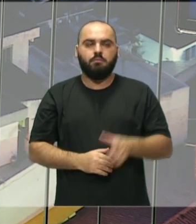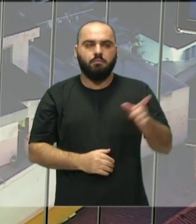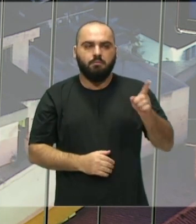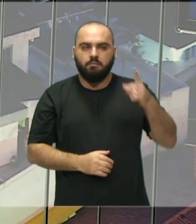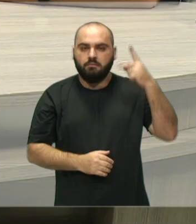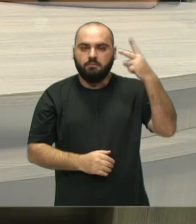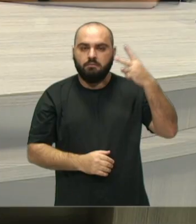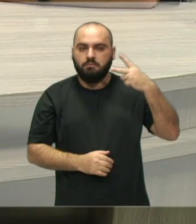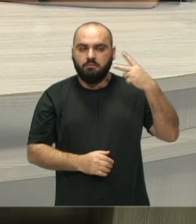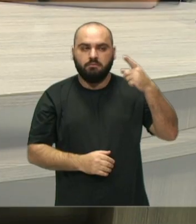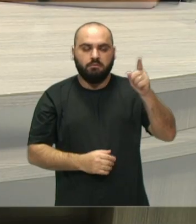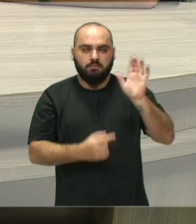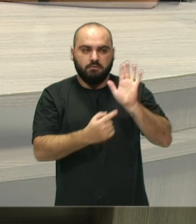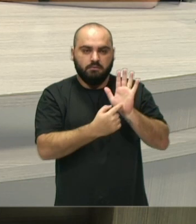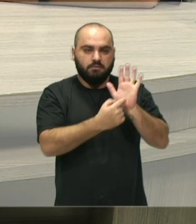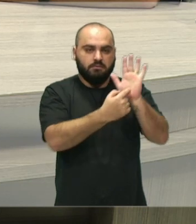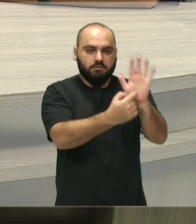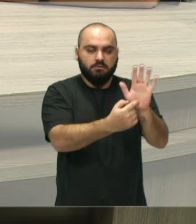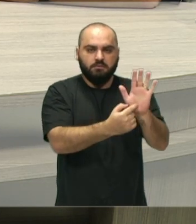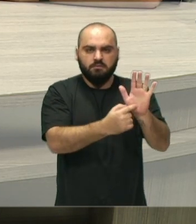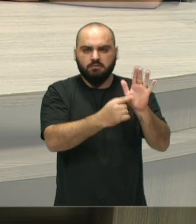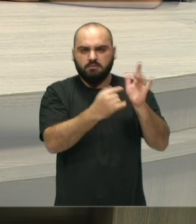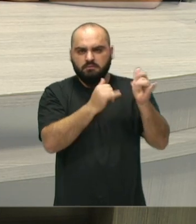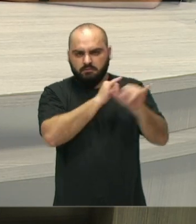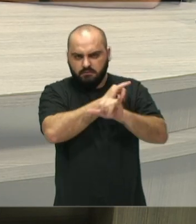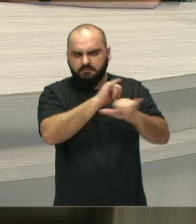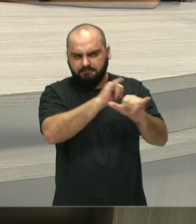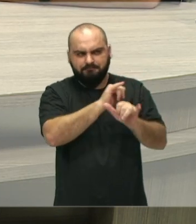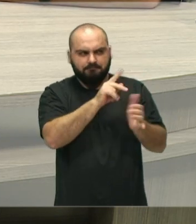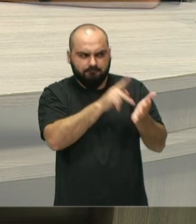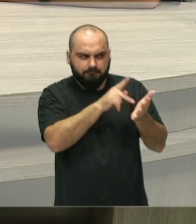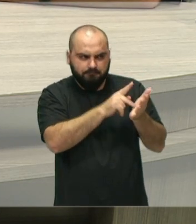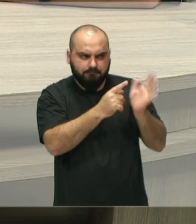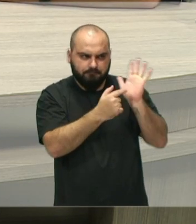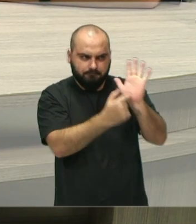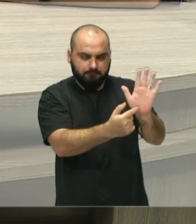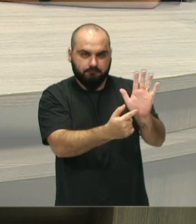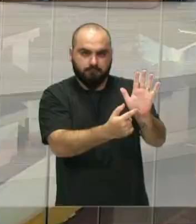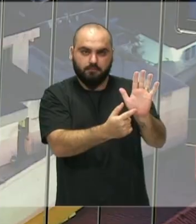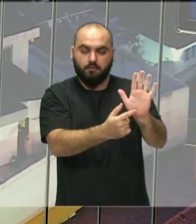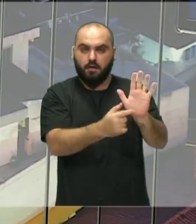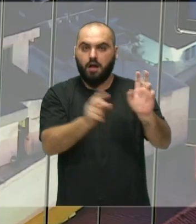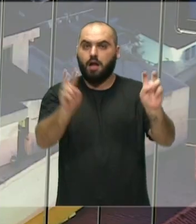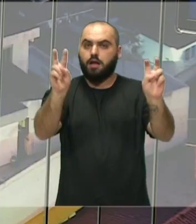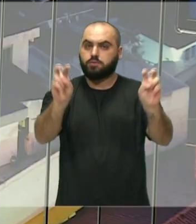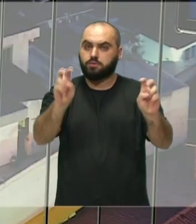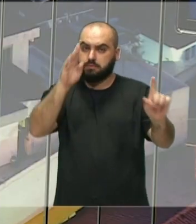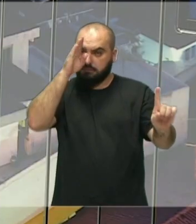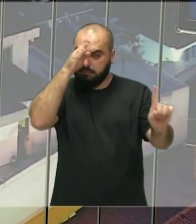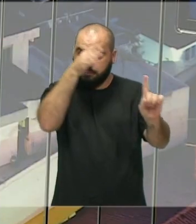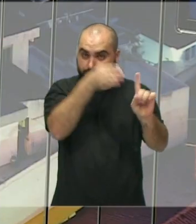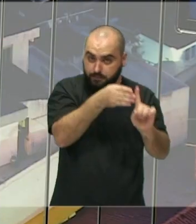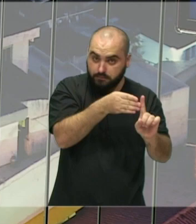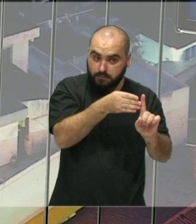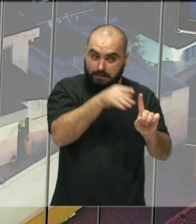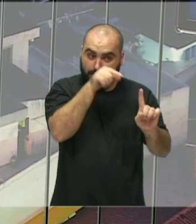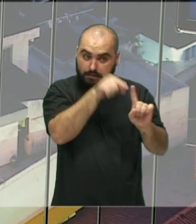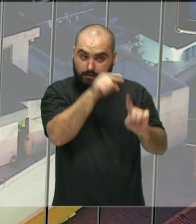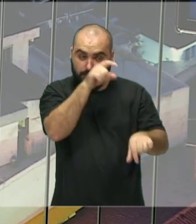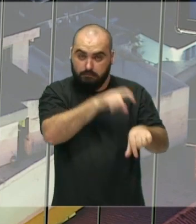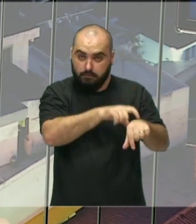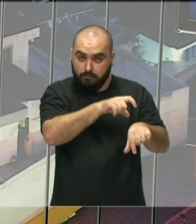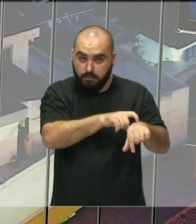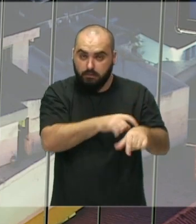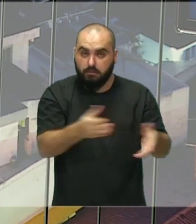elencou, você até fez uma apresentação, eu acho, nessa reunião, né, que a temática principal desse primeiro estágio